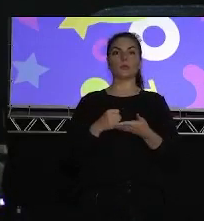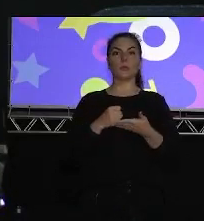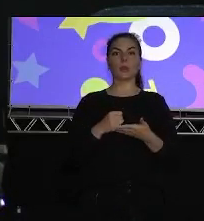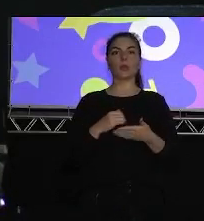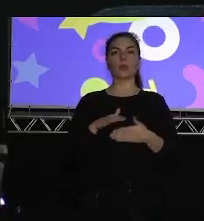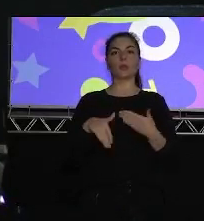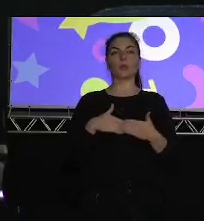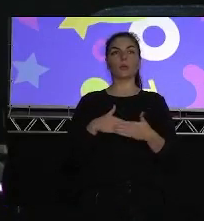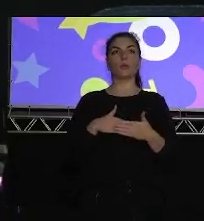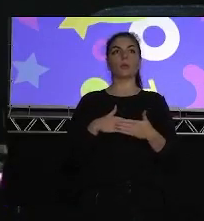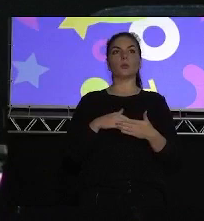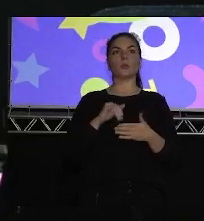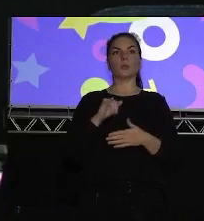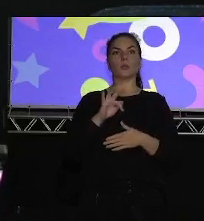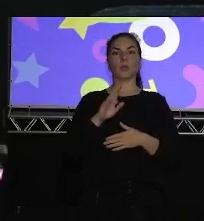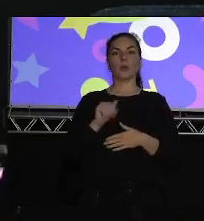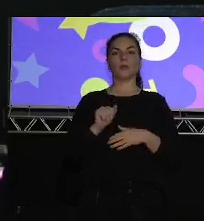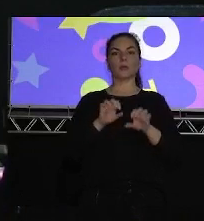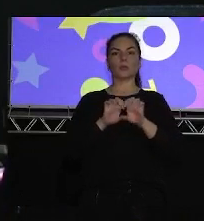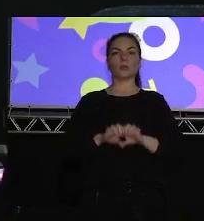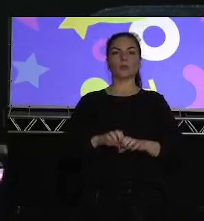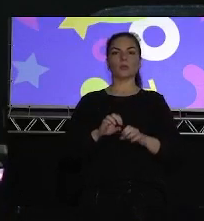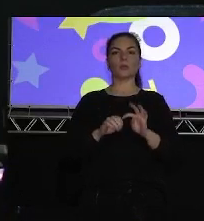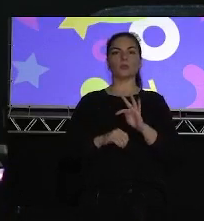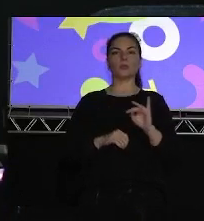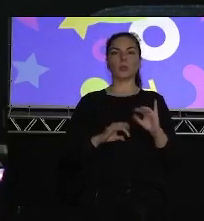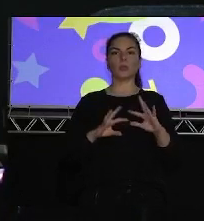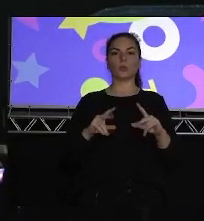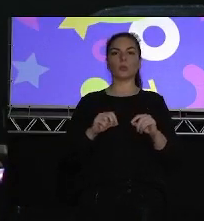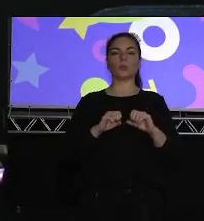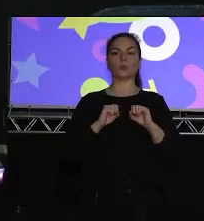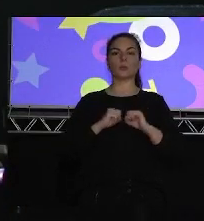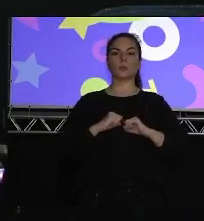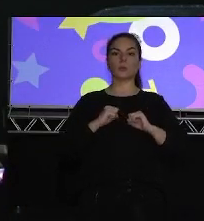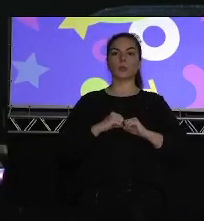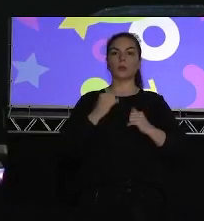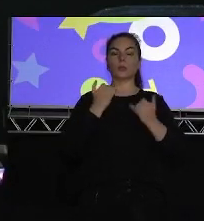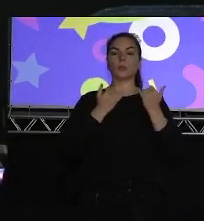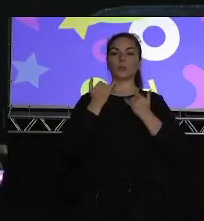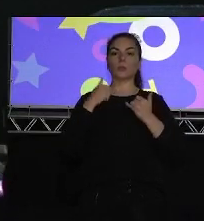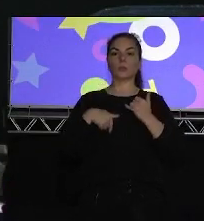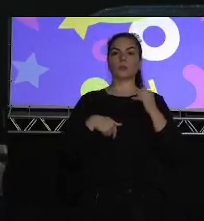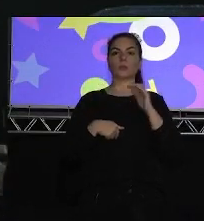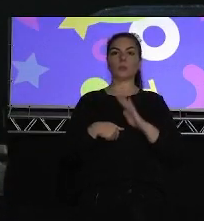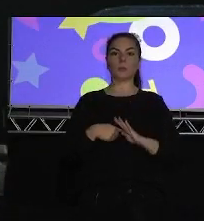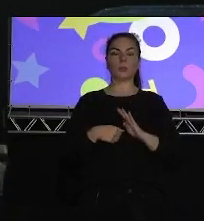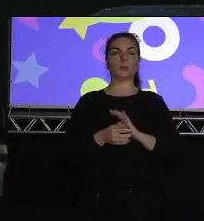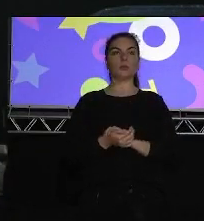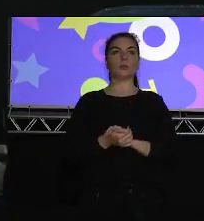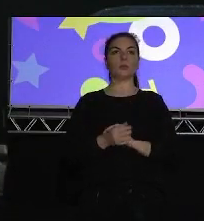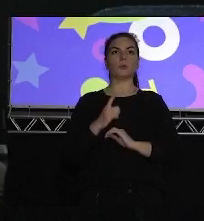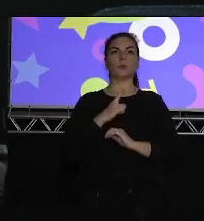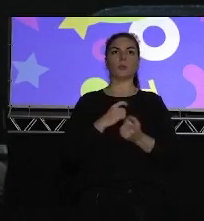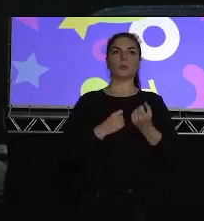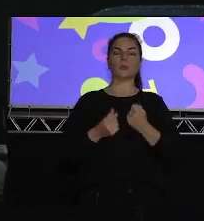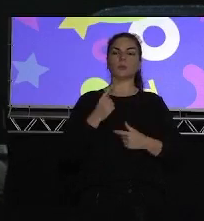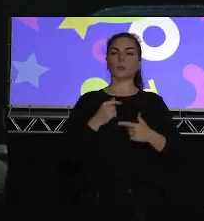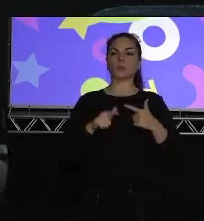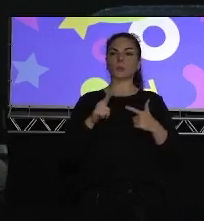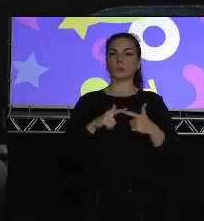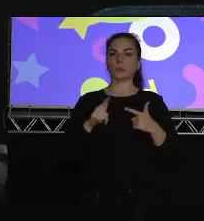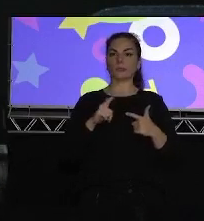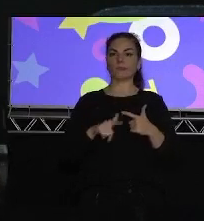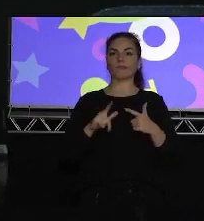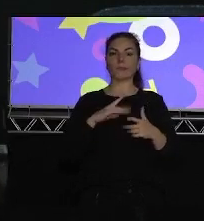a nossa infraestrutura de TI, todos os sistemas de informação da TI aqui no Brasil. E nós temos alguns problemas aí, nós temos